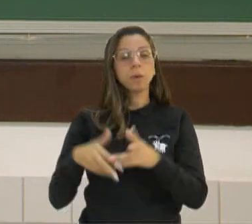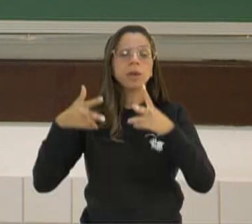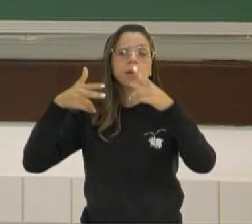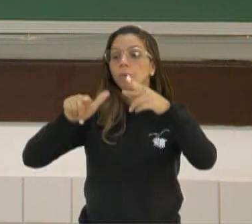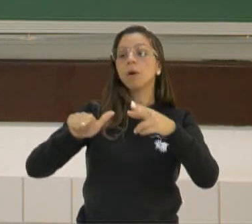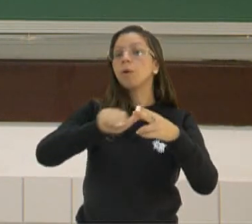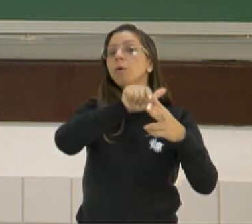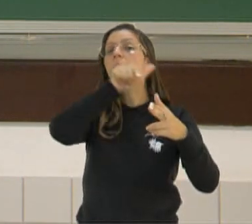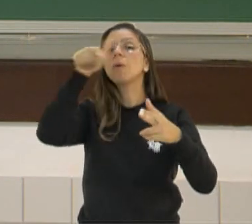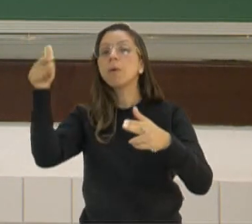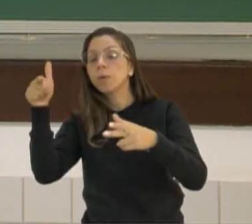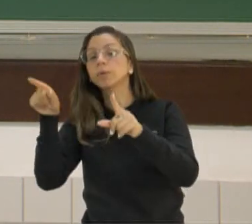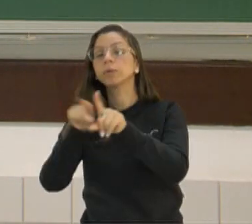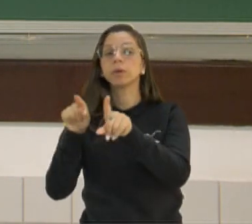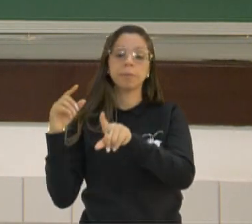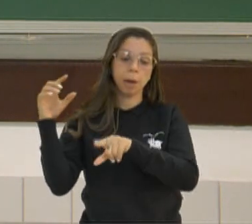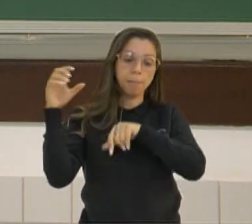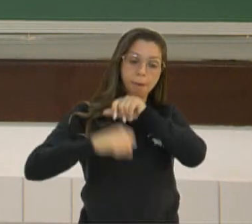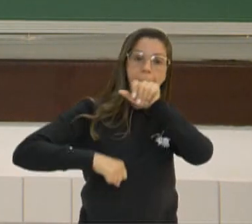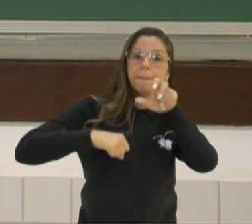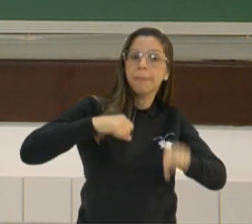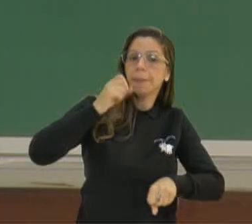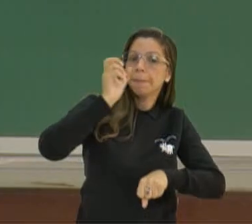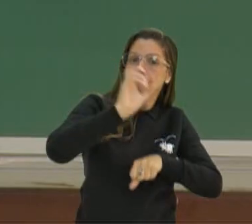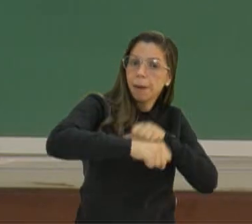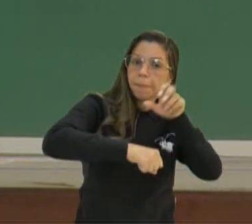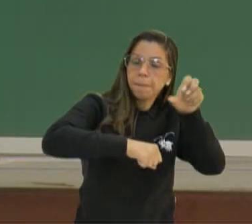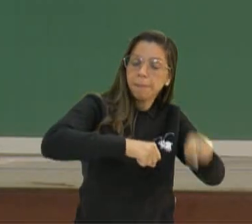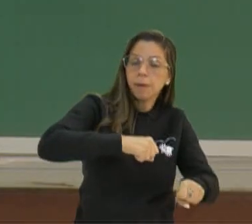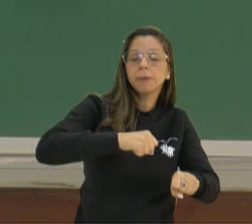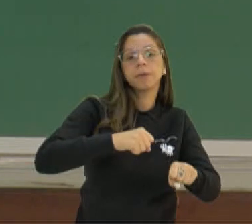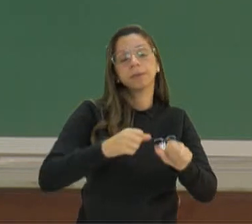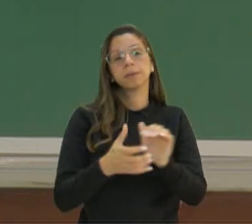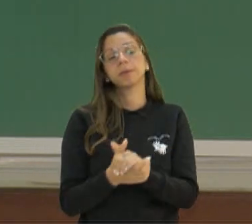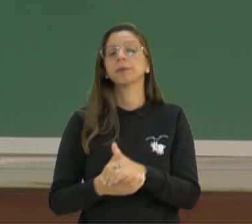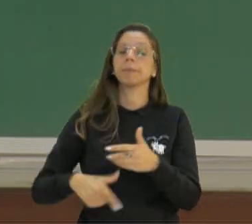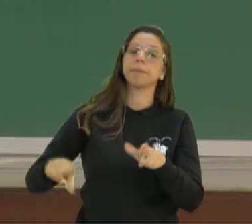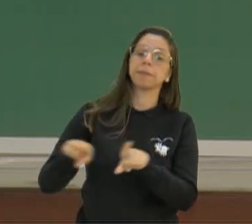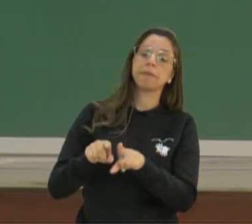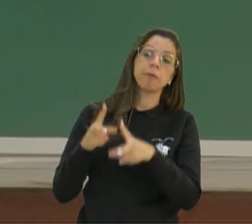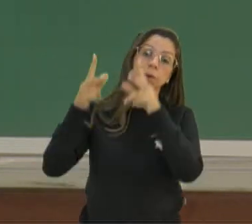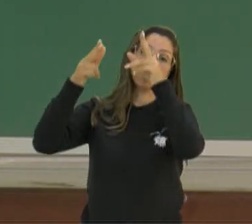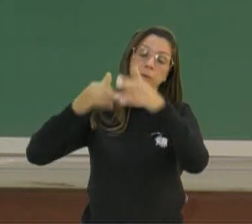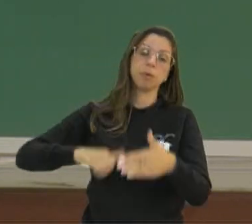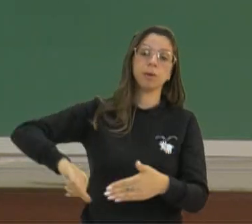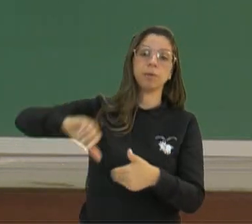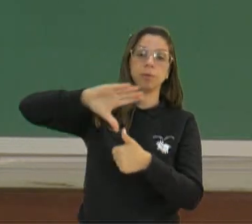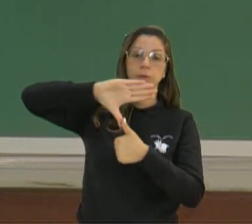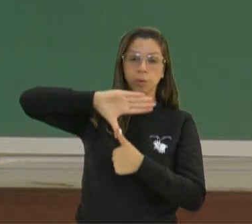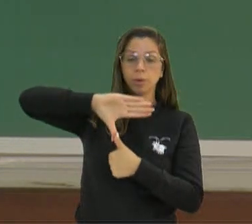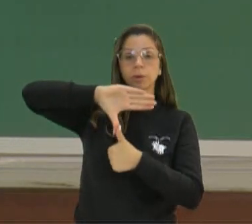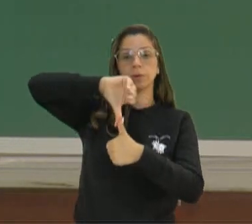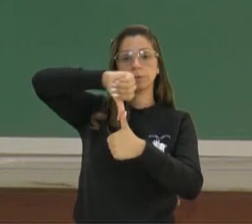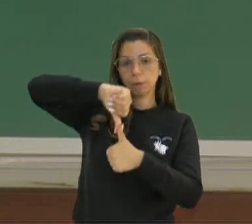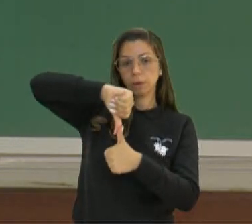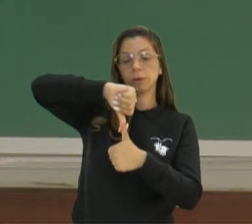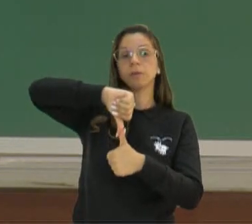das outros subcontinentes aí da América do Norte ou da América Central. Se depararam com esses